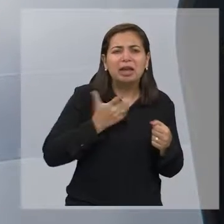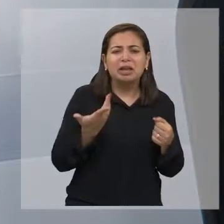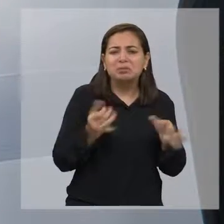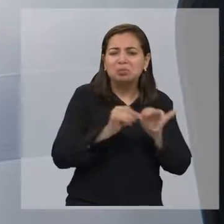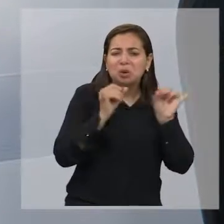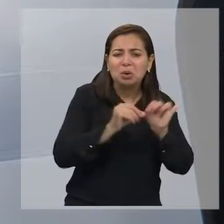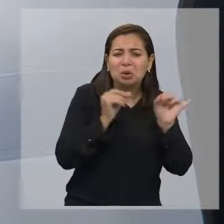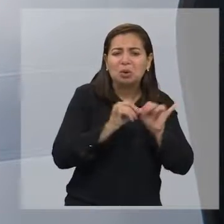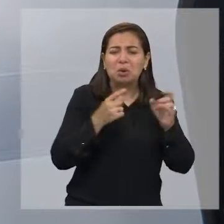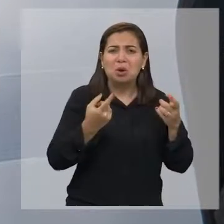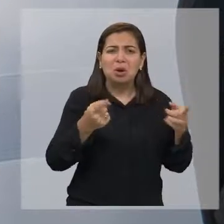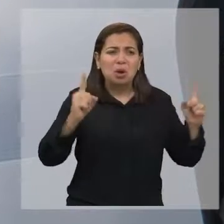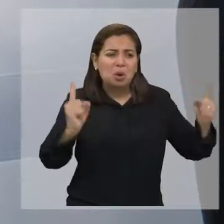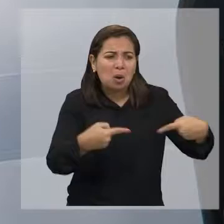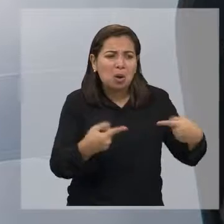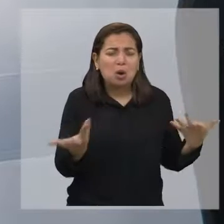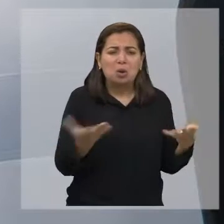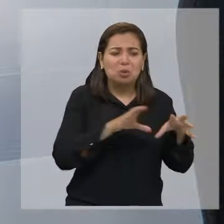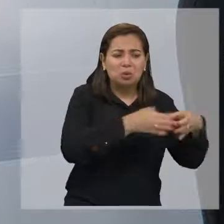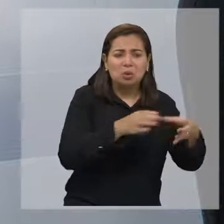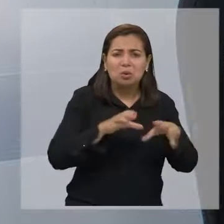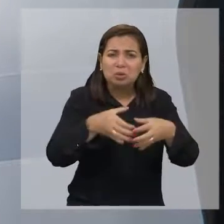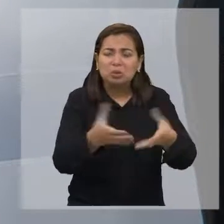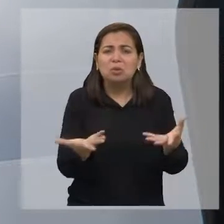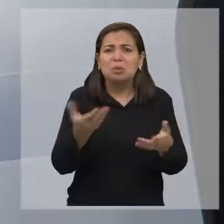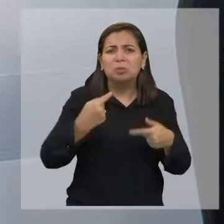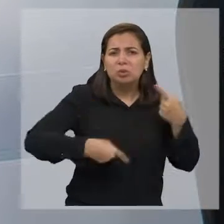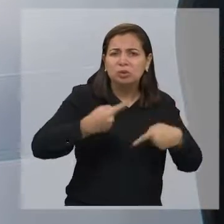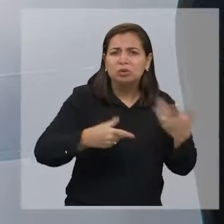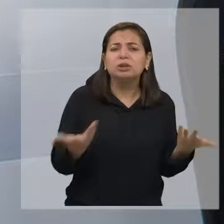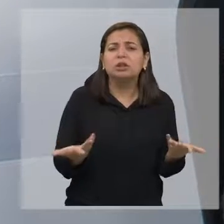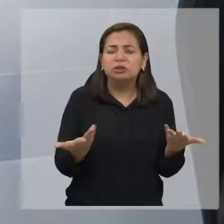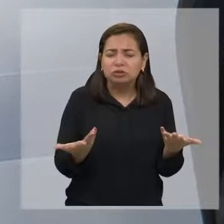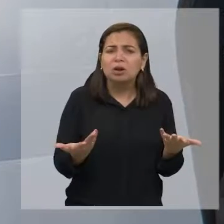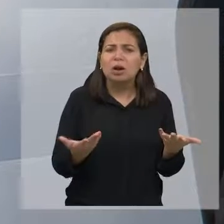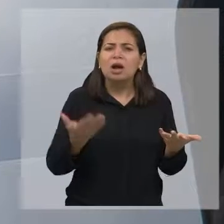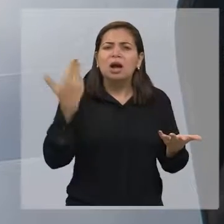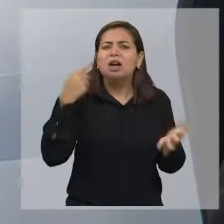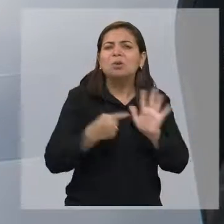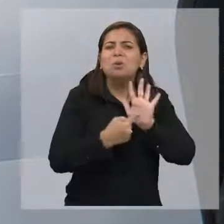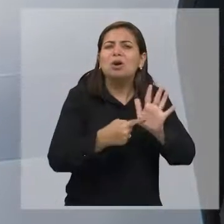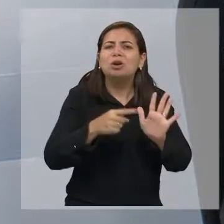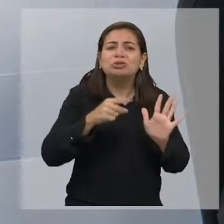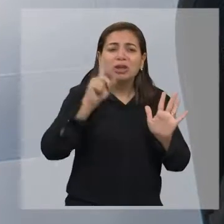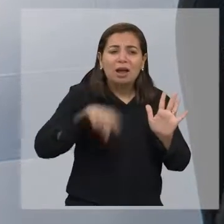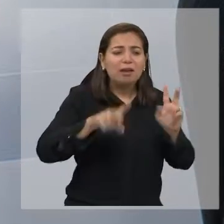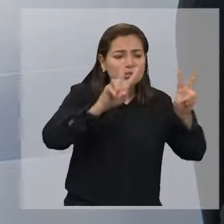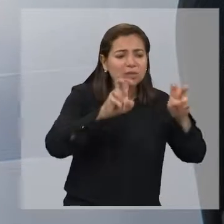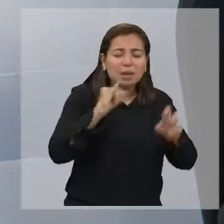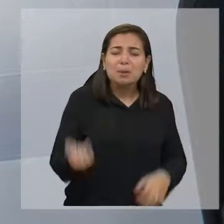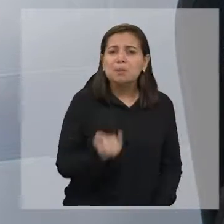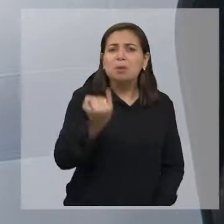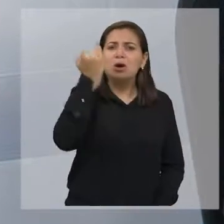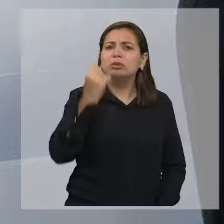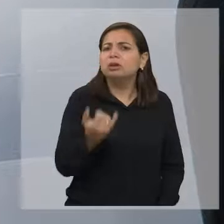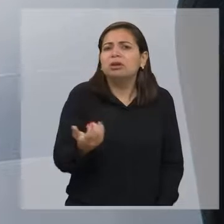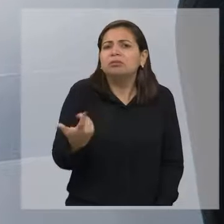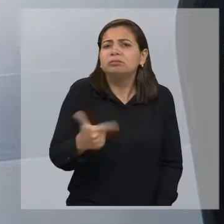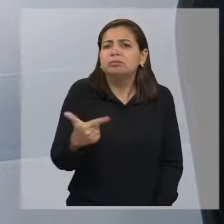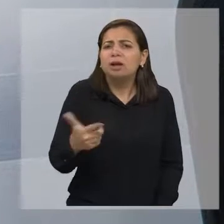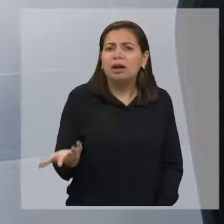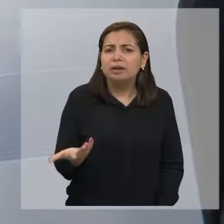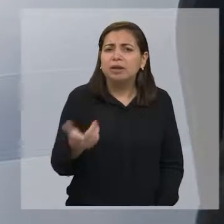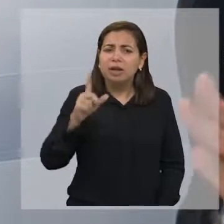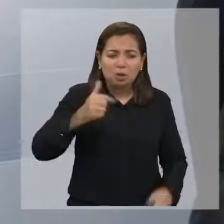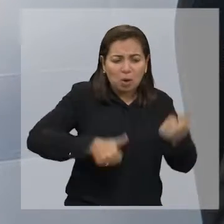em disputas políticas de grupos diversos e que não apontavam para questões realmente mais importantes, mais necessárias para a qualidade